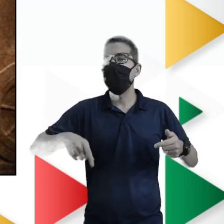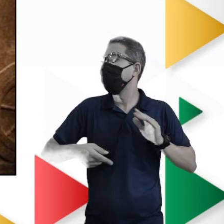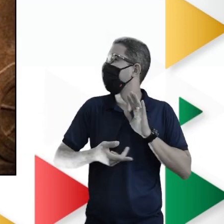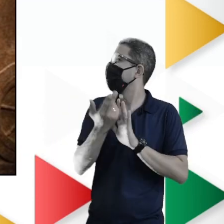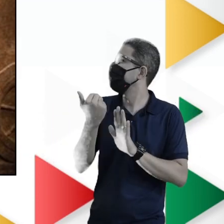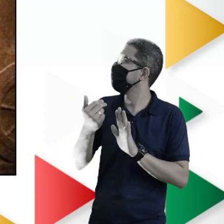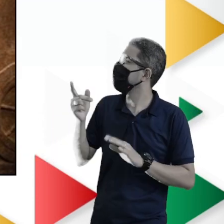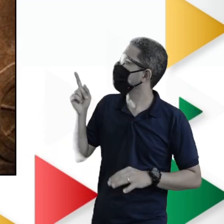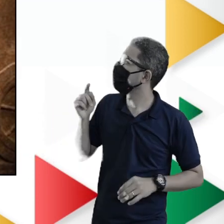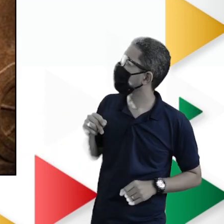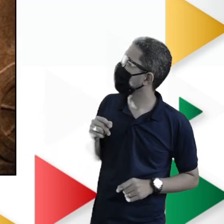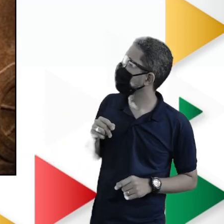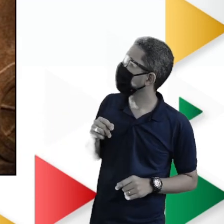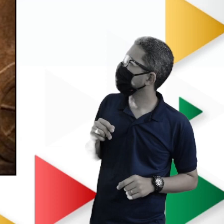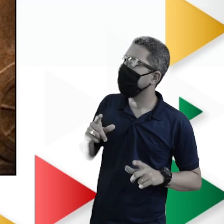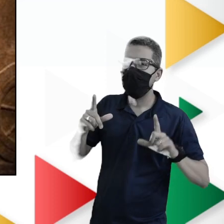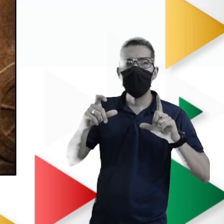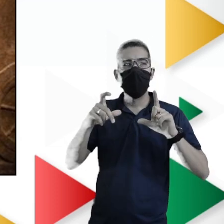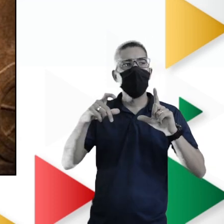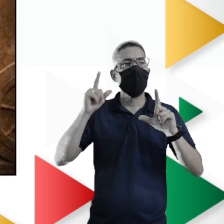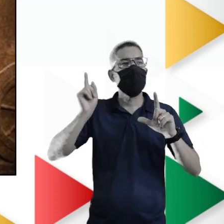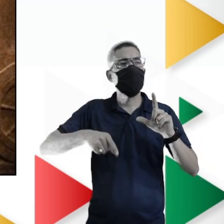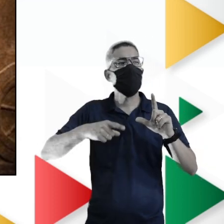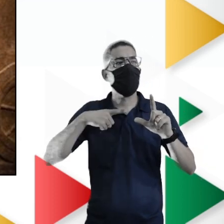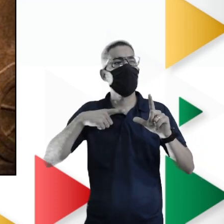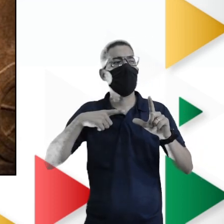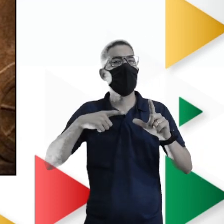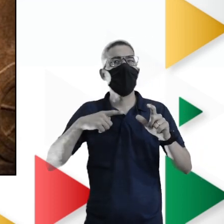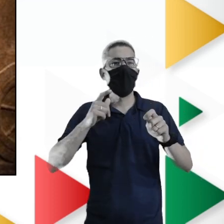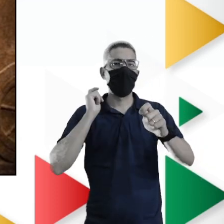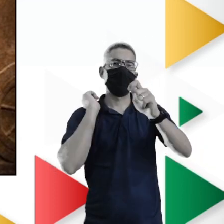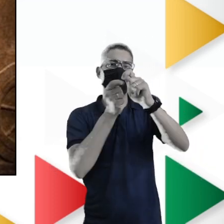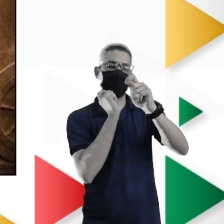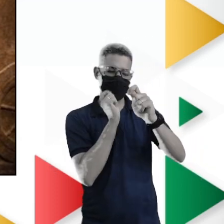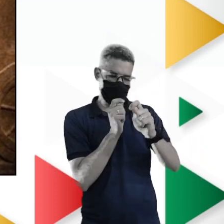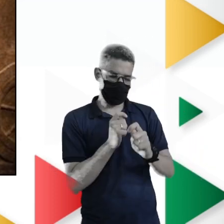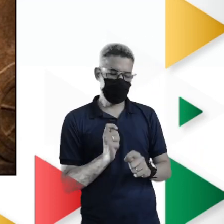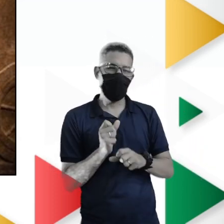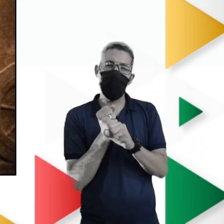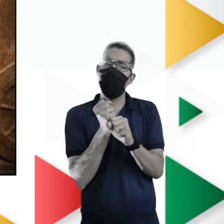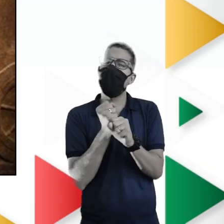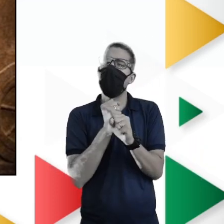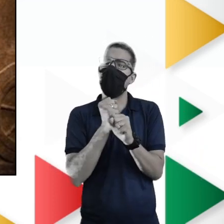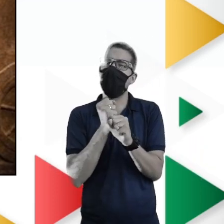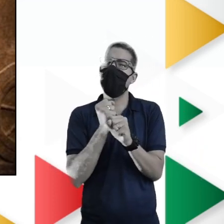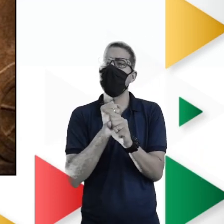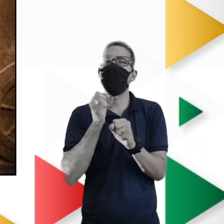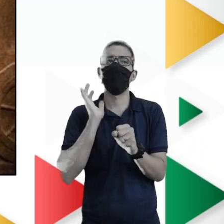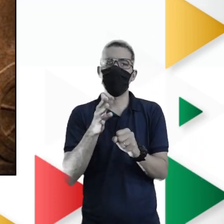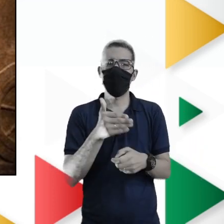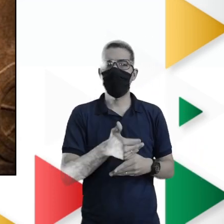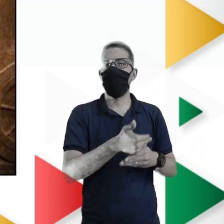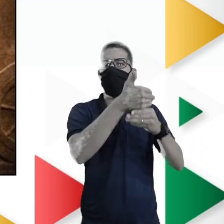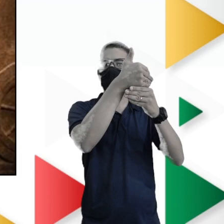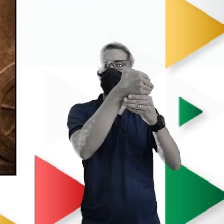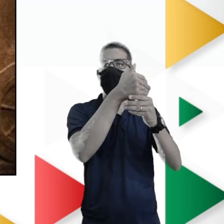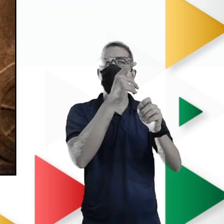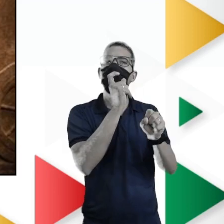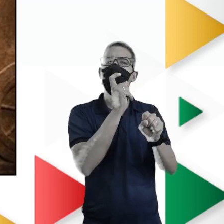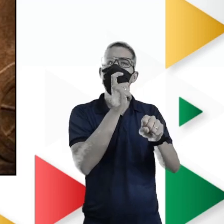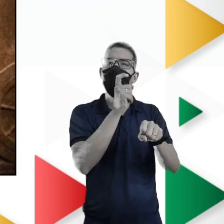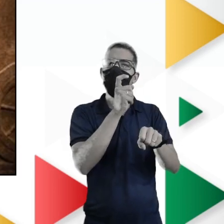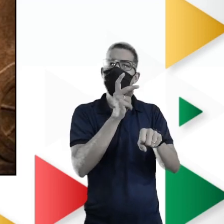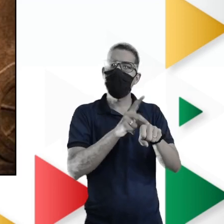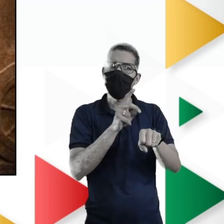aí é talhada, tá, em materiais duráveis, em rochas, em paredes, que você está vendo aí, tá?